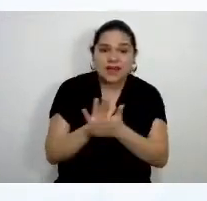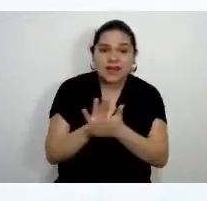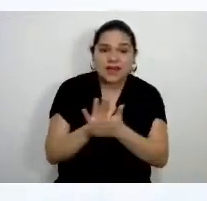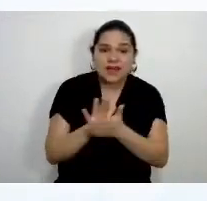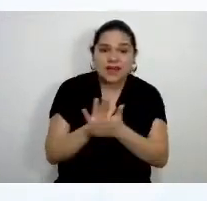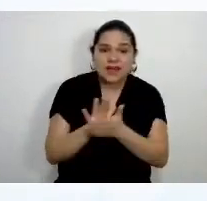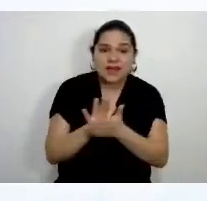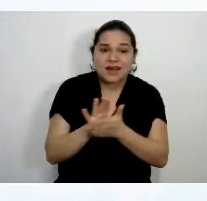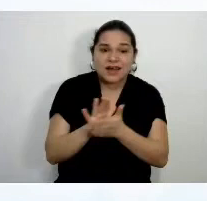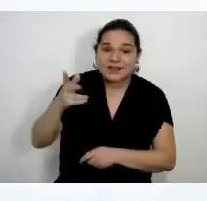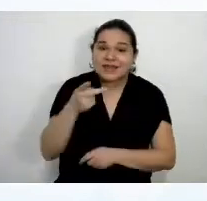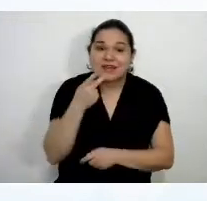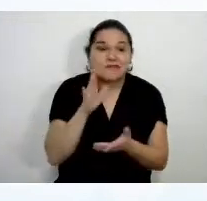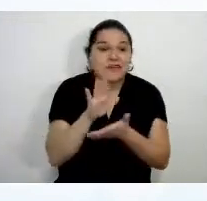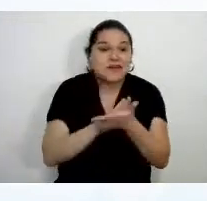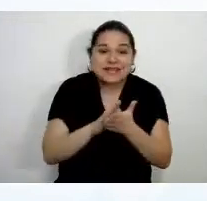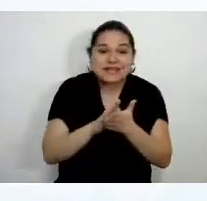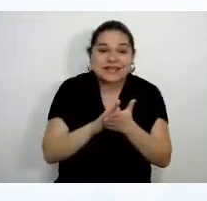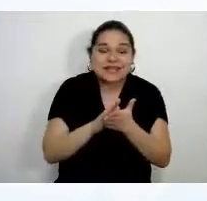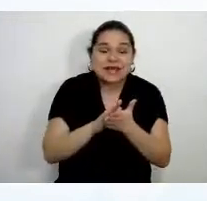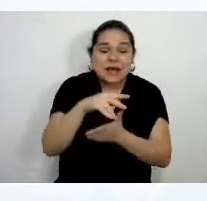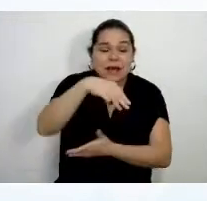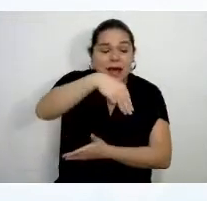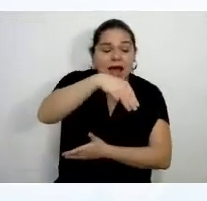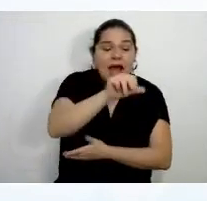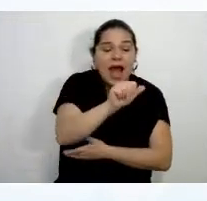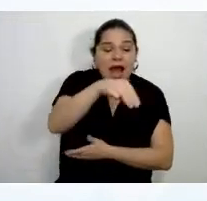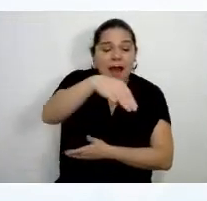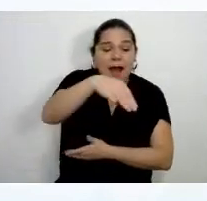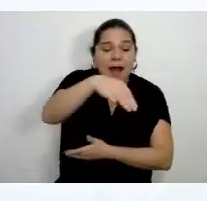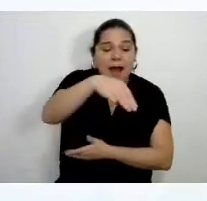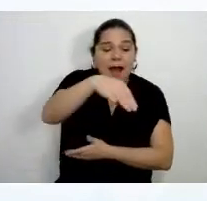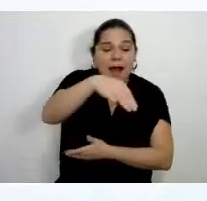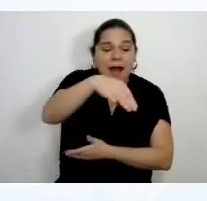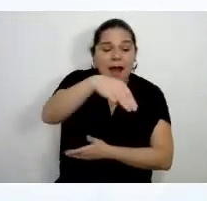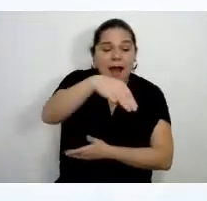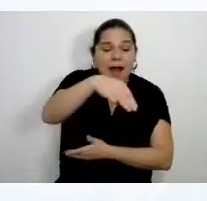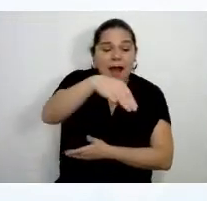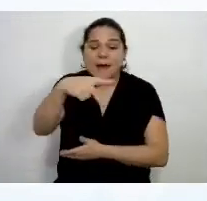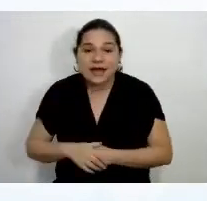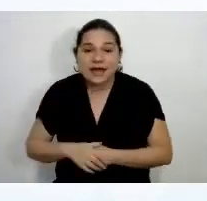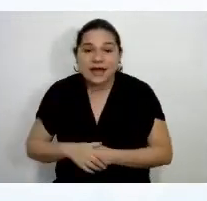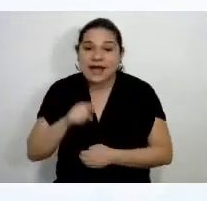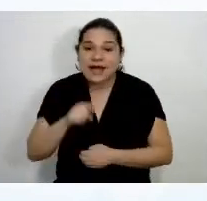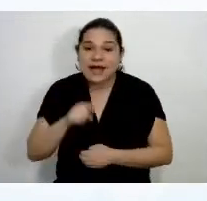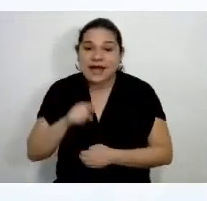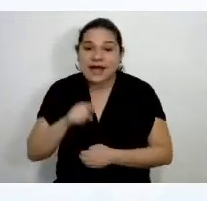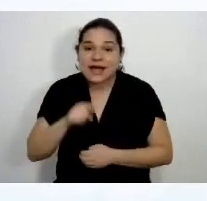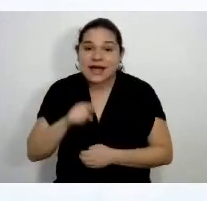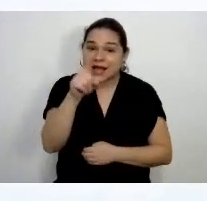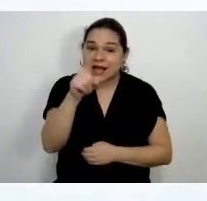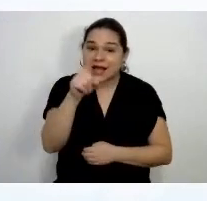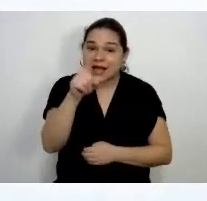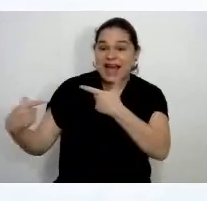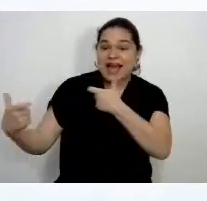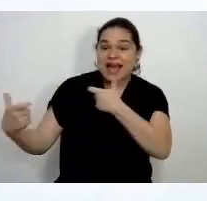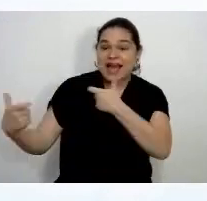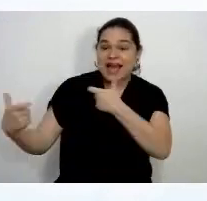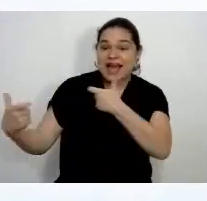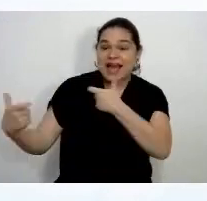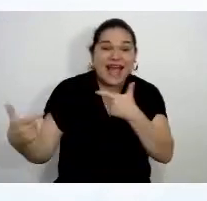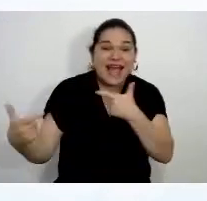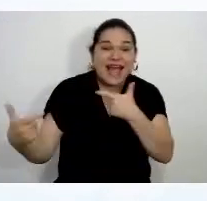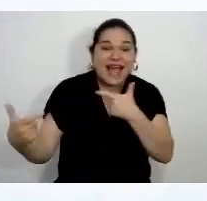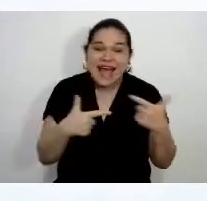está em guerra. A população do Amapá está fazendo barricada, está tocando fogo nas coisas, porque não vê resposta